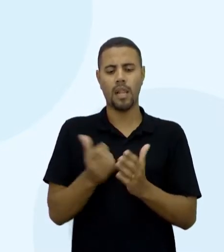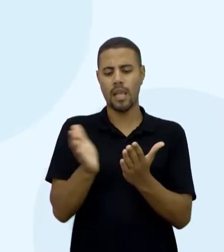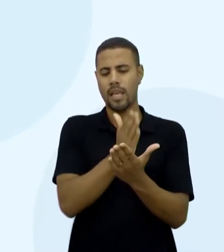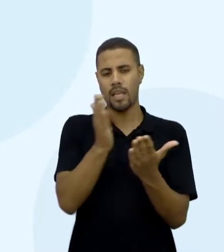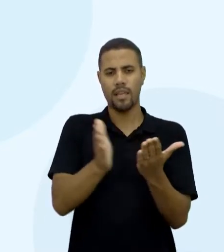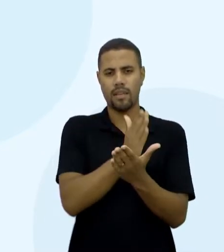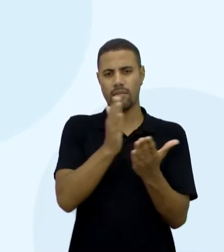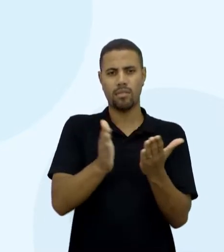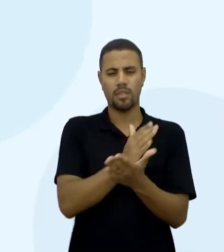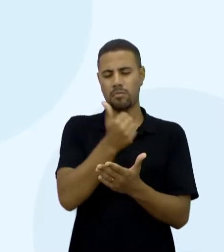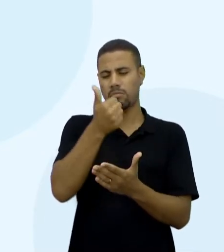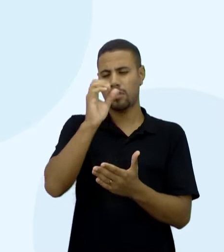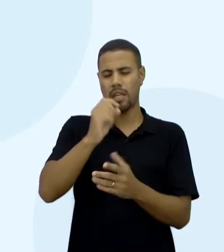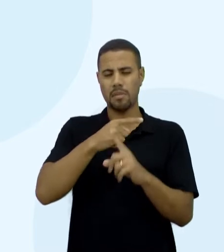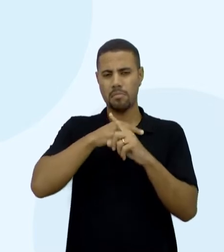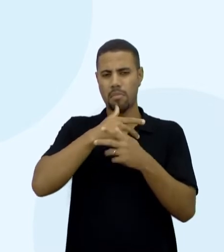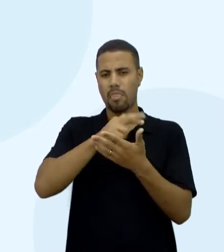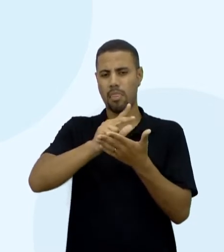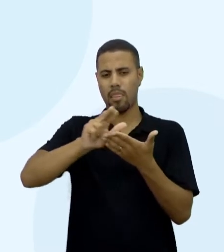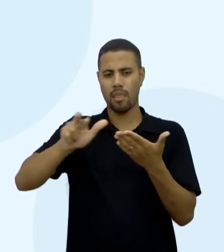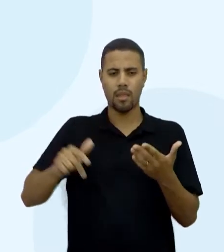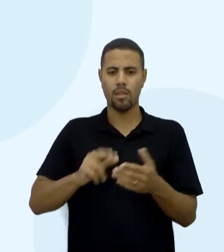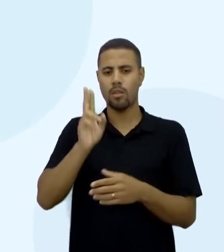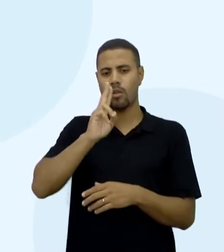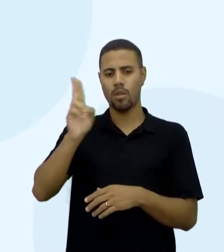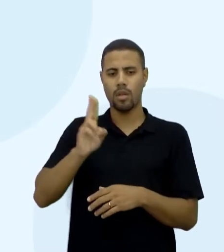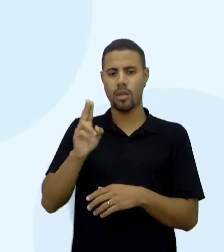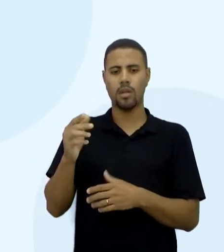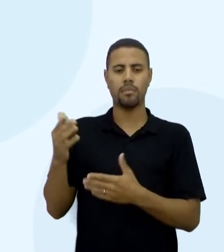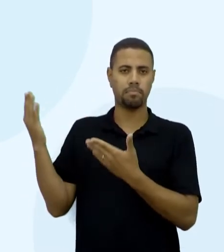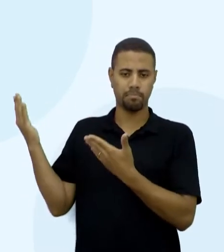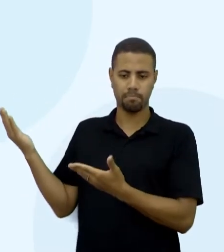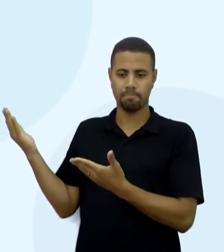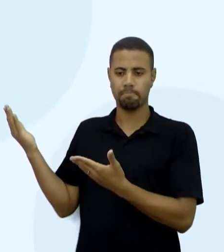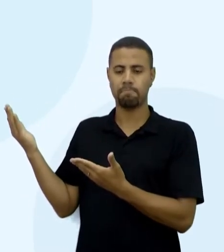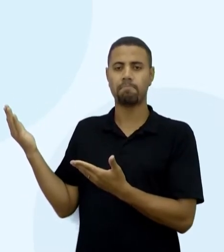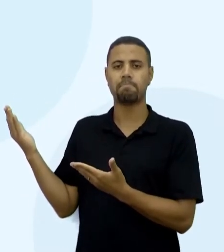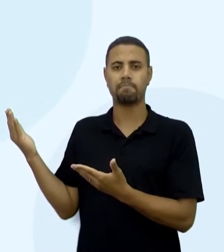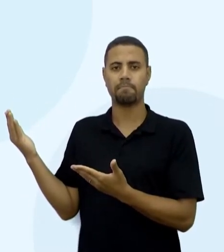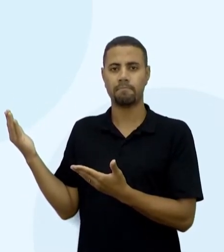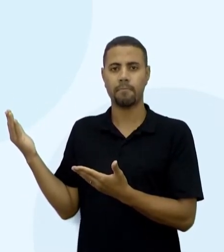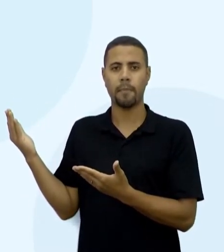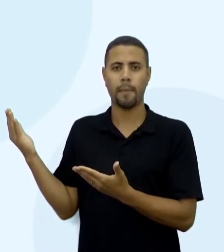de livros, como Armazém do Folclore e Contos de Espanto e